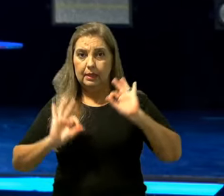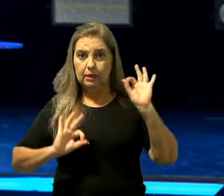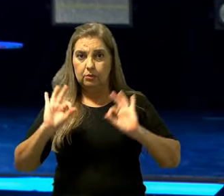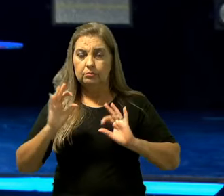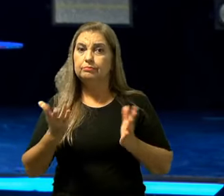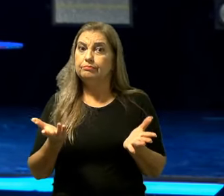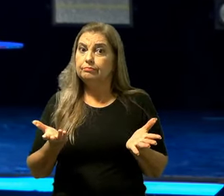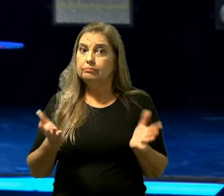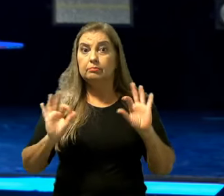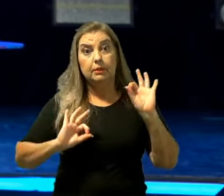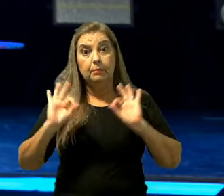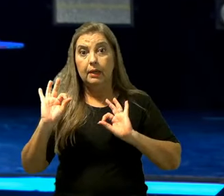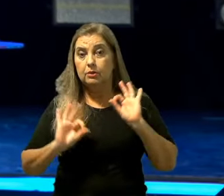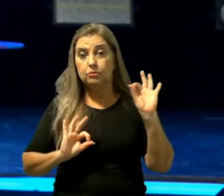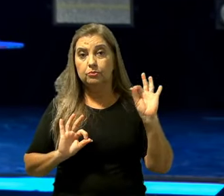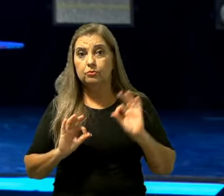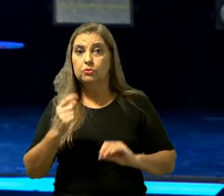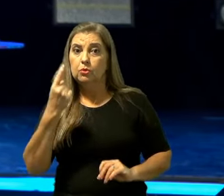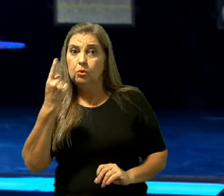Preparo.